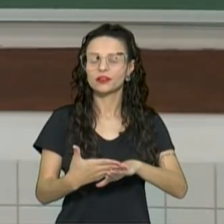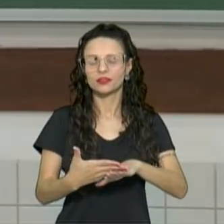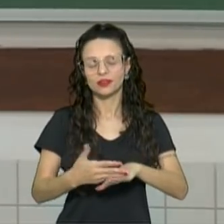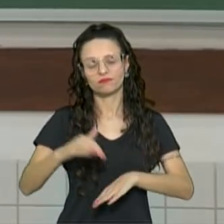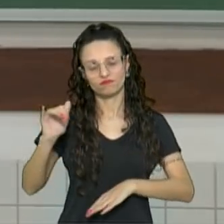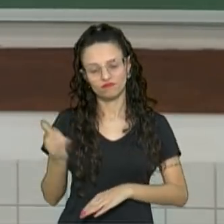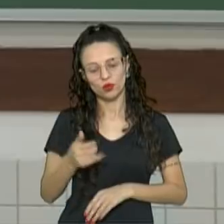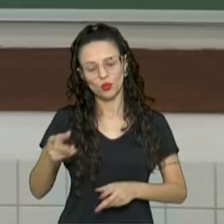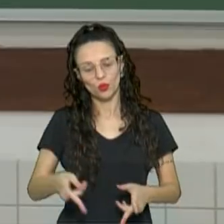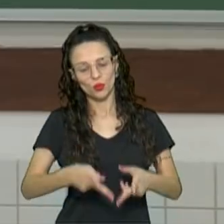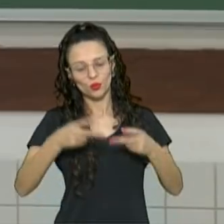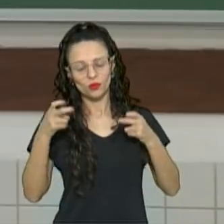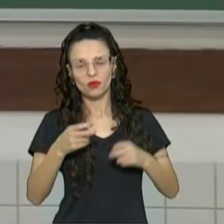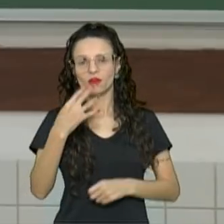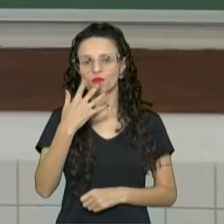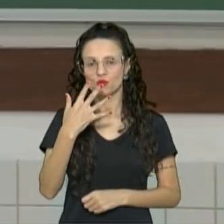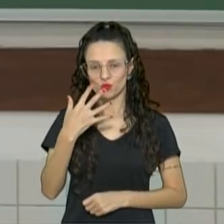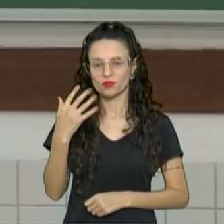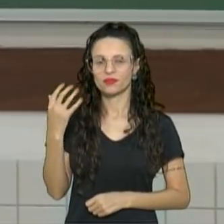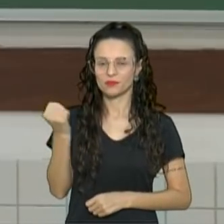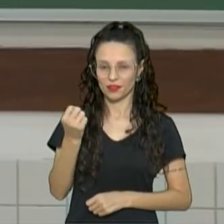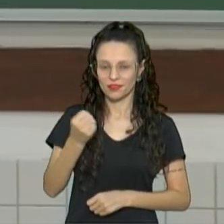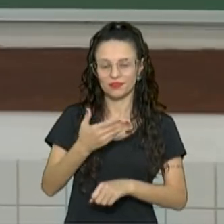cor branca, que é o tabatinga.